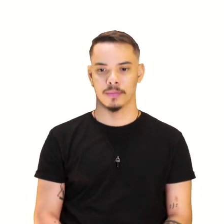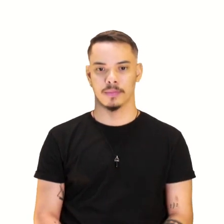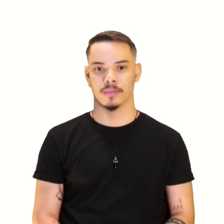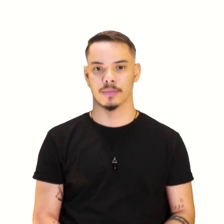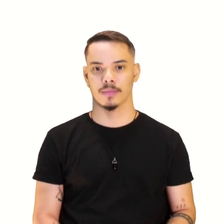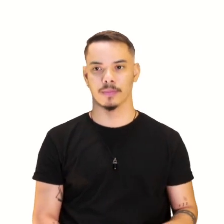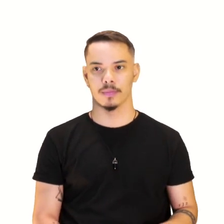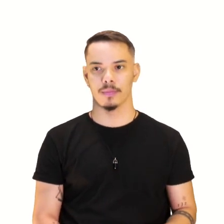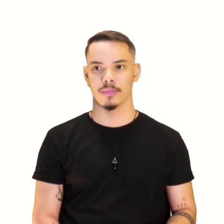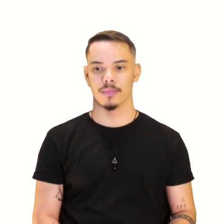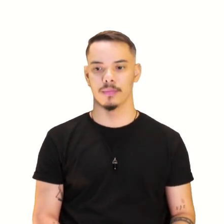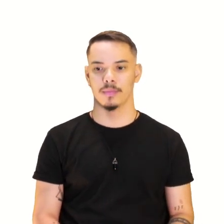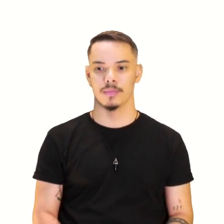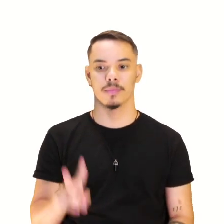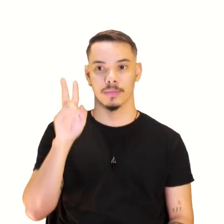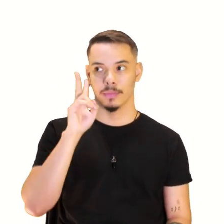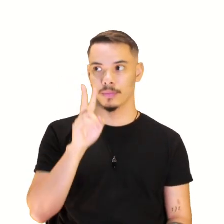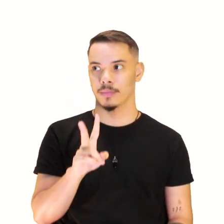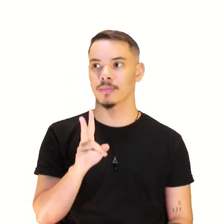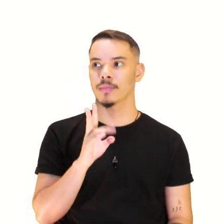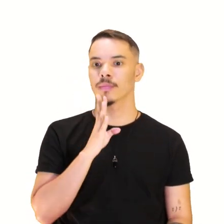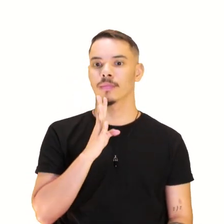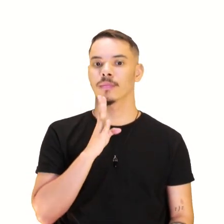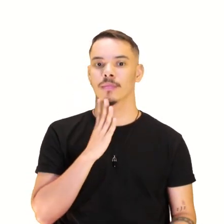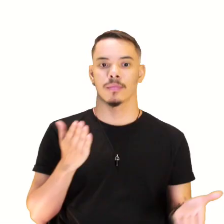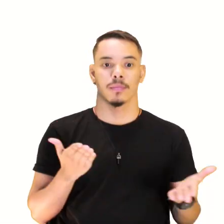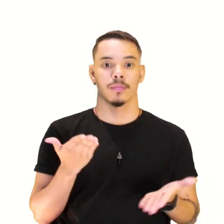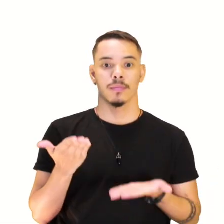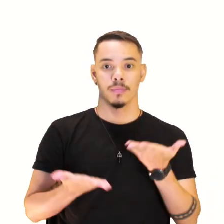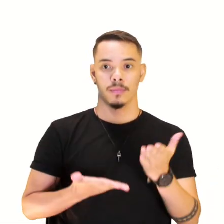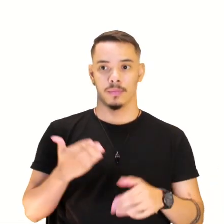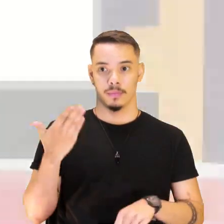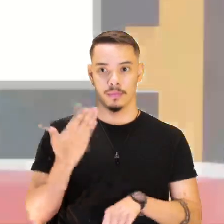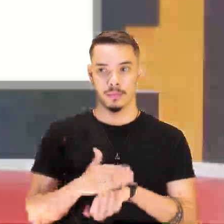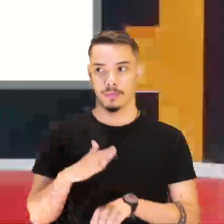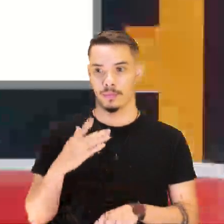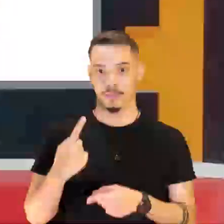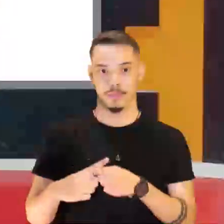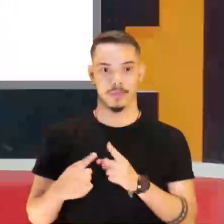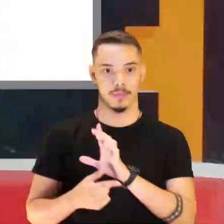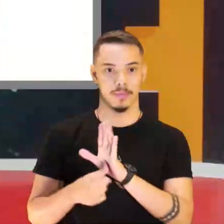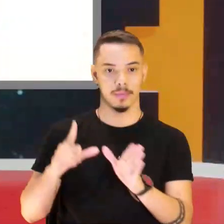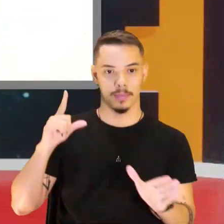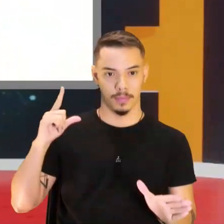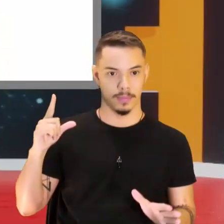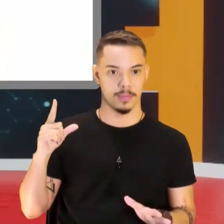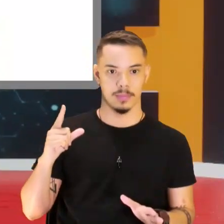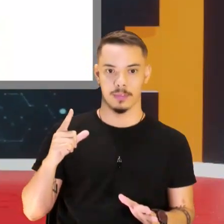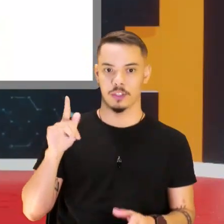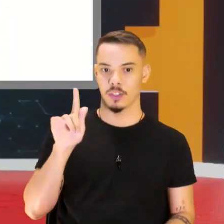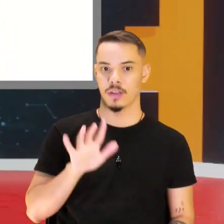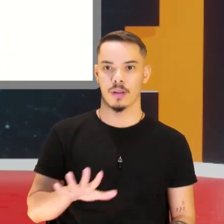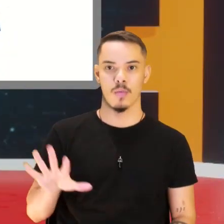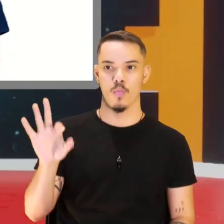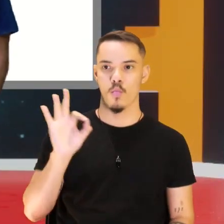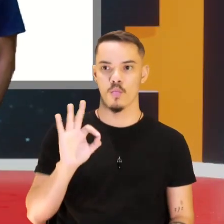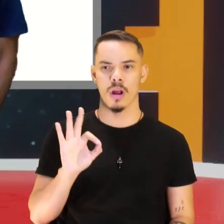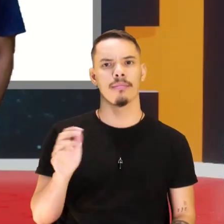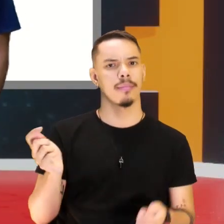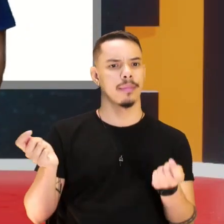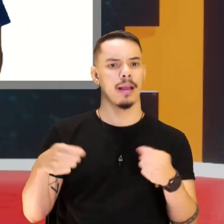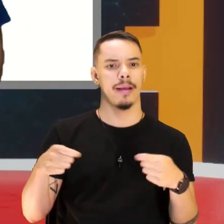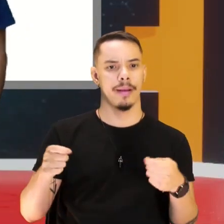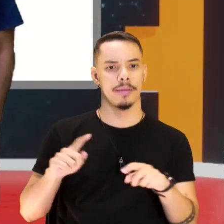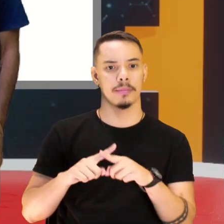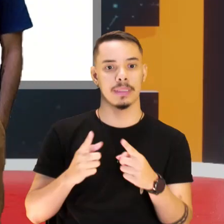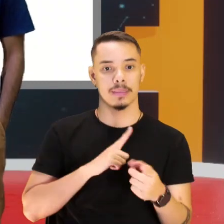vez conhecido o termo geral, a gente pode começar a aplicar, né? Porque ali antes a gente estava fazendo sem o termo geral. Sem o termo geral. Dá certo, dá, mas